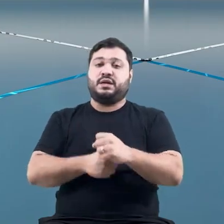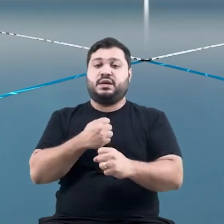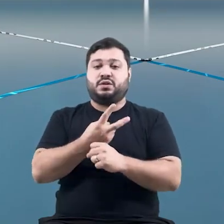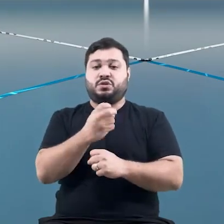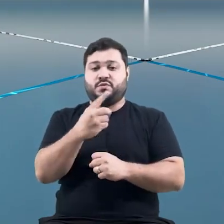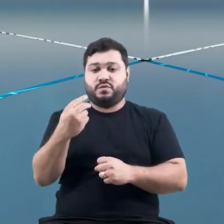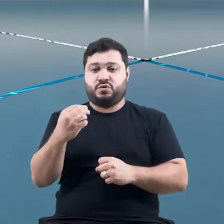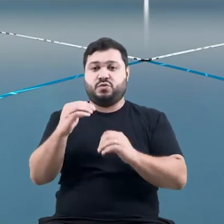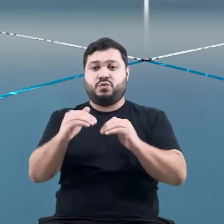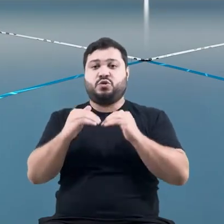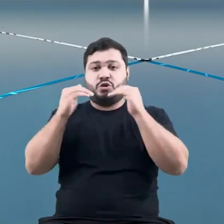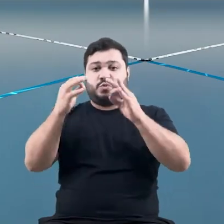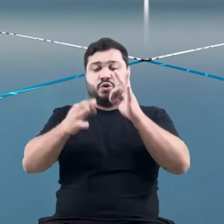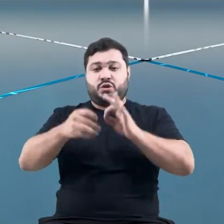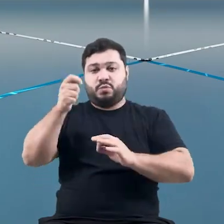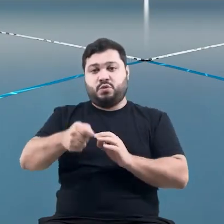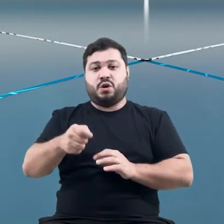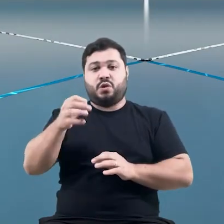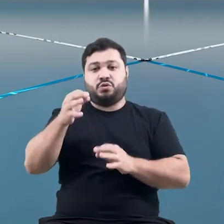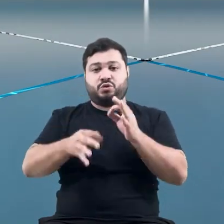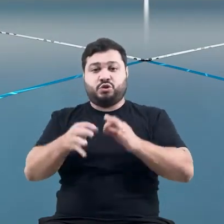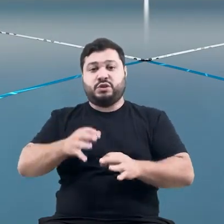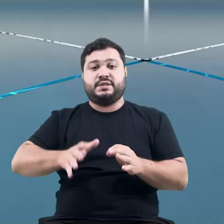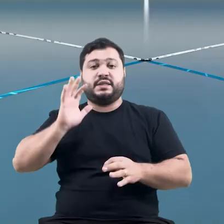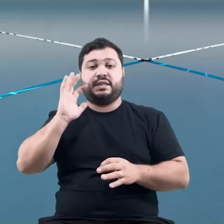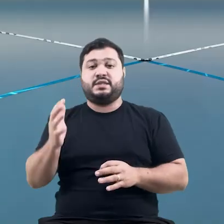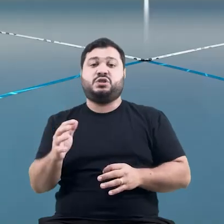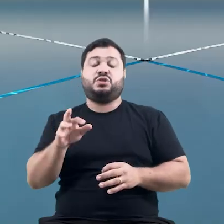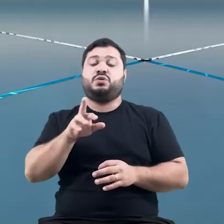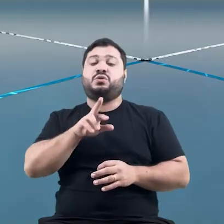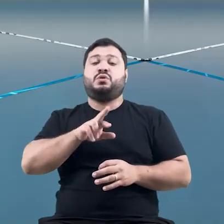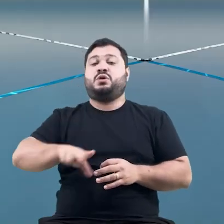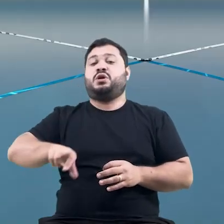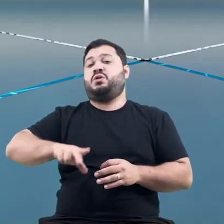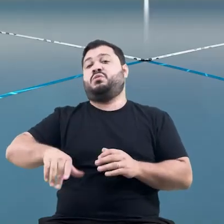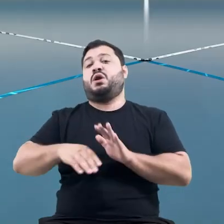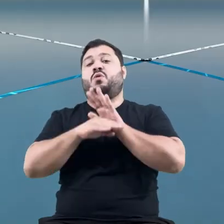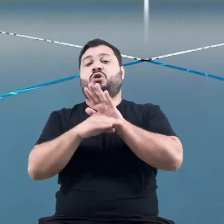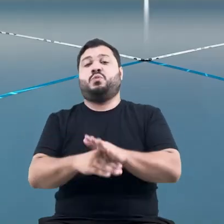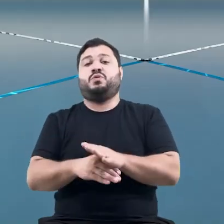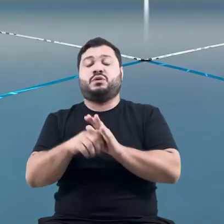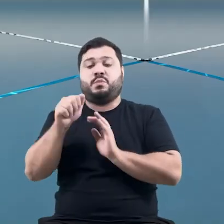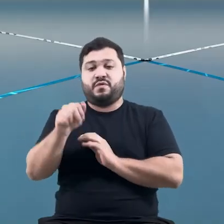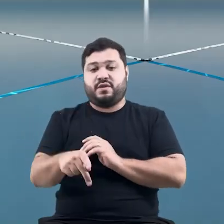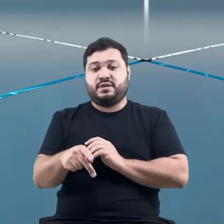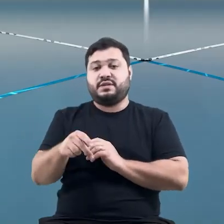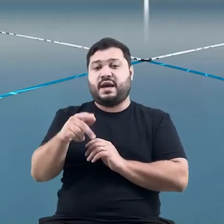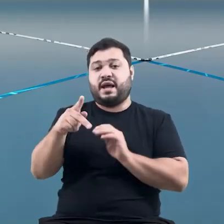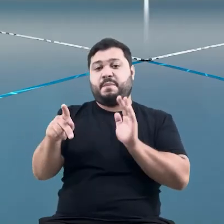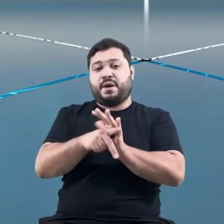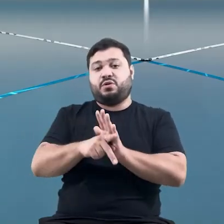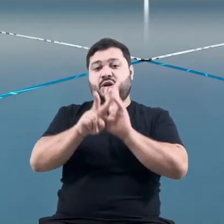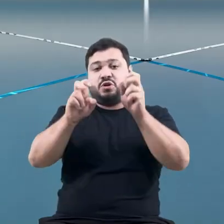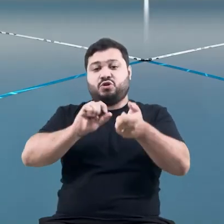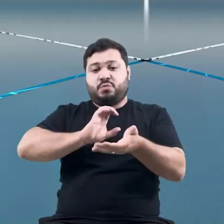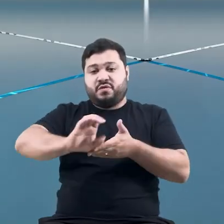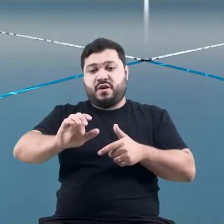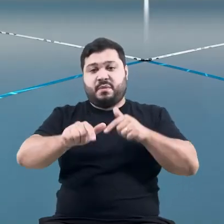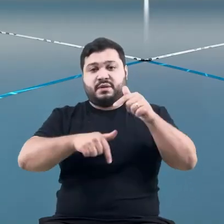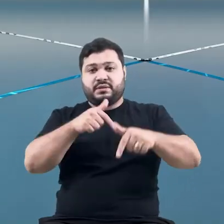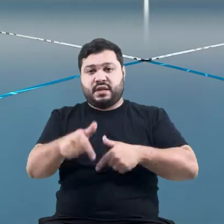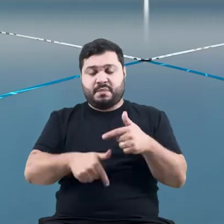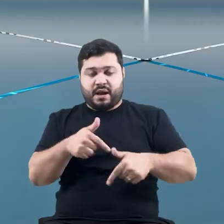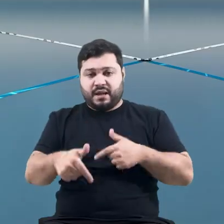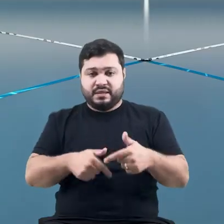Em 2021, o Superior Tribunal de Justiça decidiu que não incide contribuição previdenciária patronal sobre